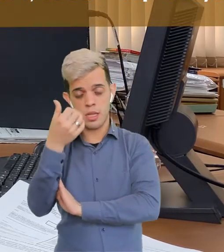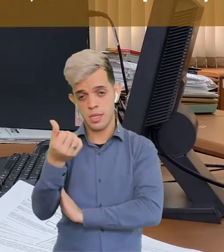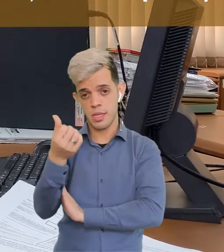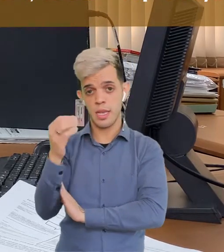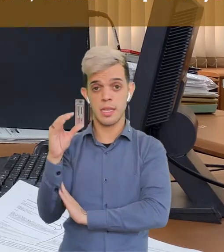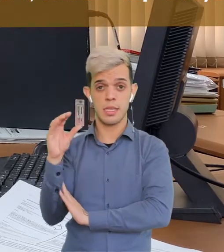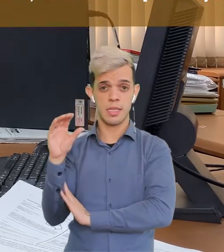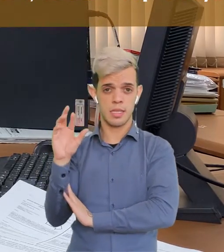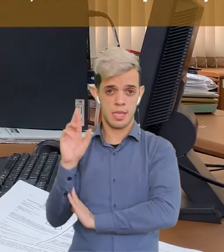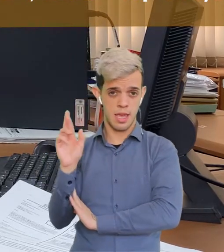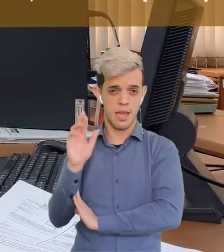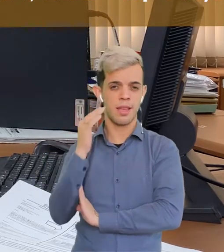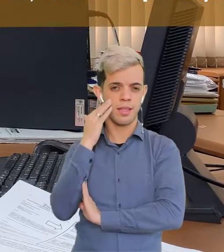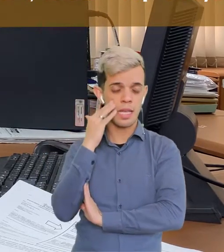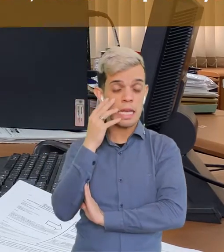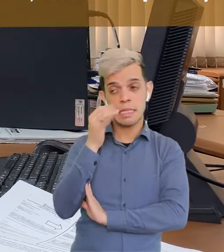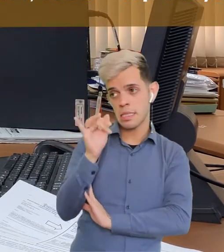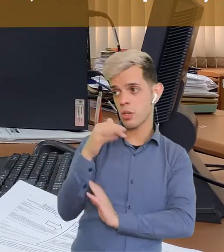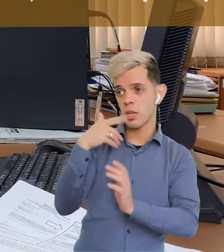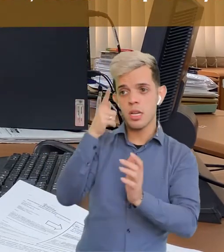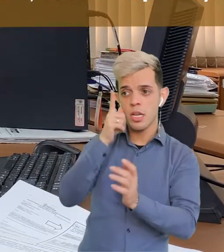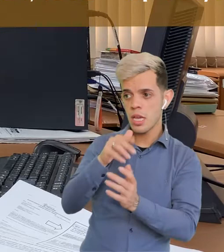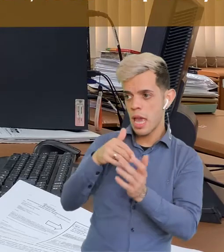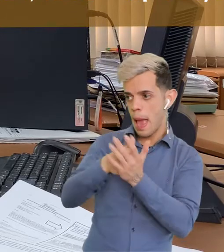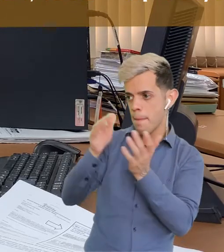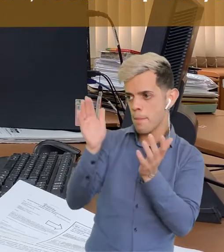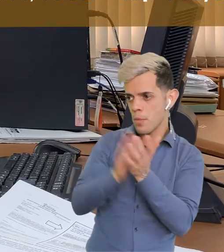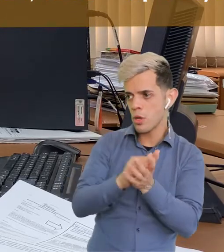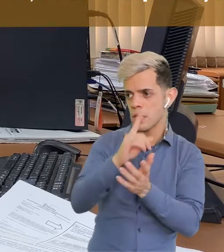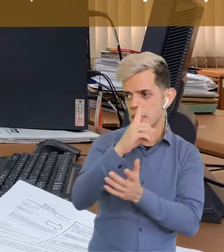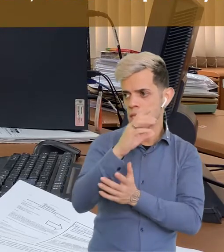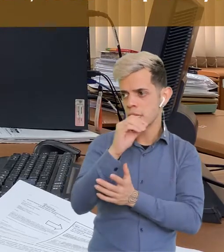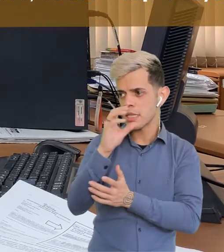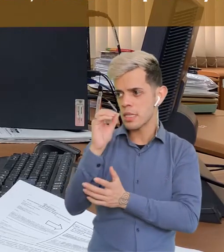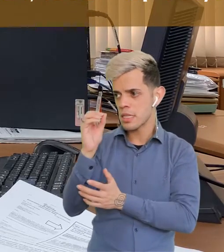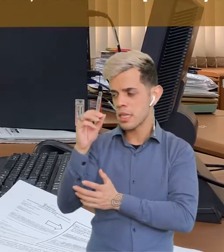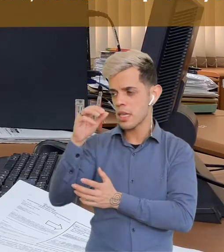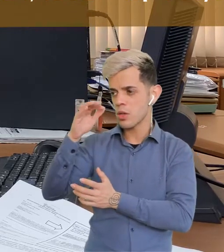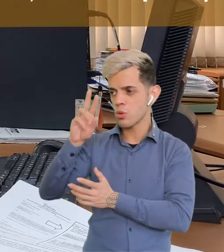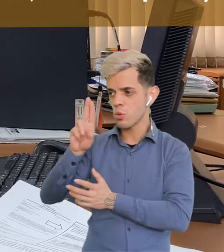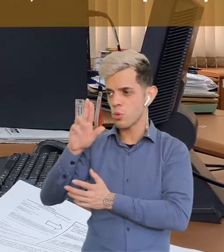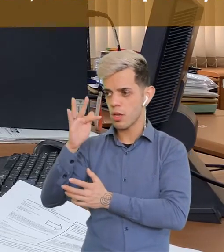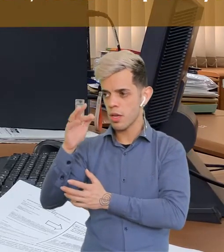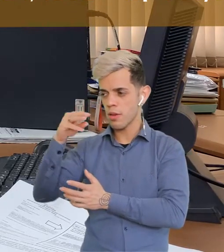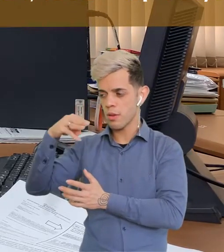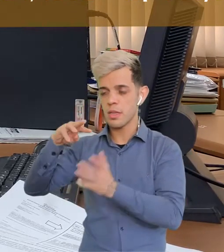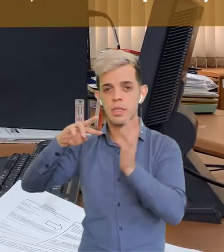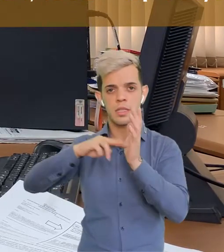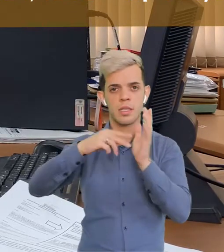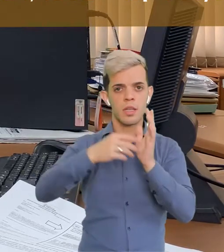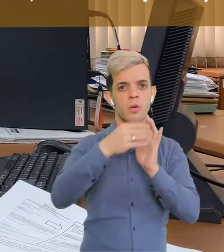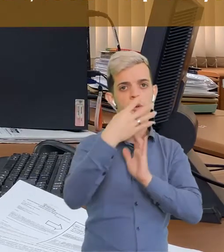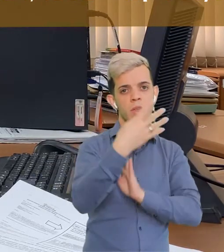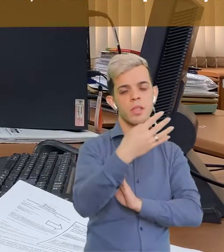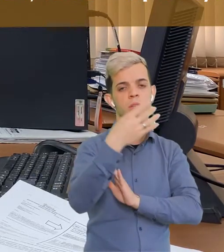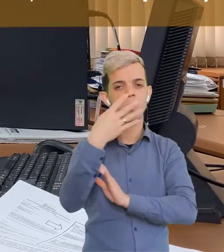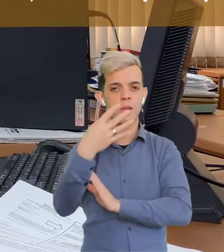4,4602. Logo, se eu receber uma multa de 100 UFMs, o valor que eu tenho que pagar é R$